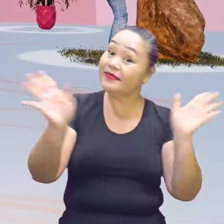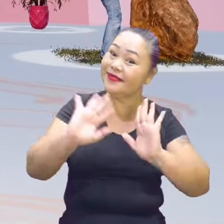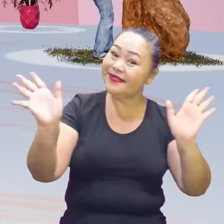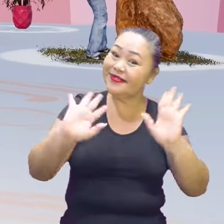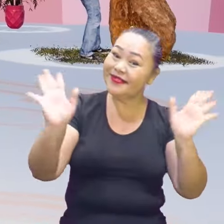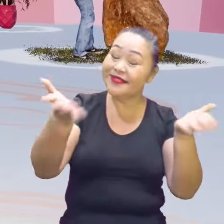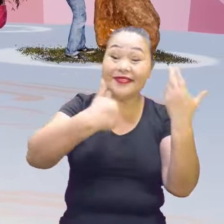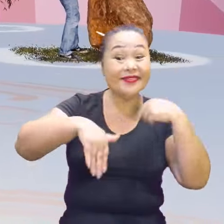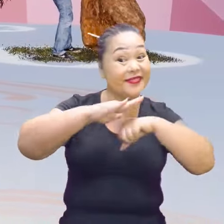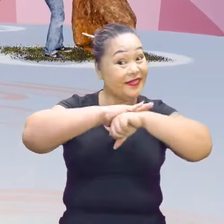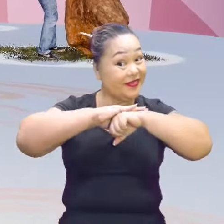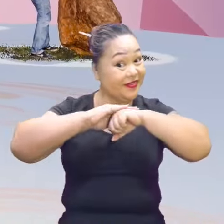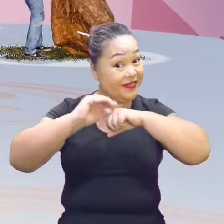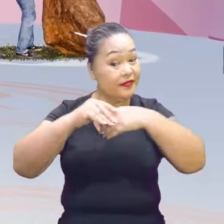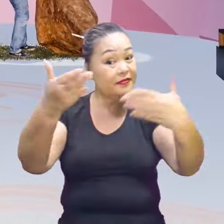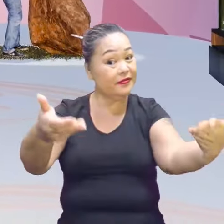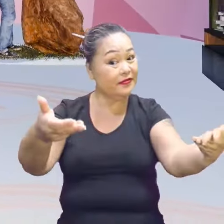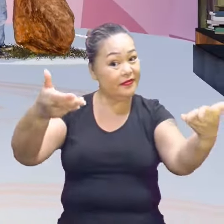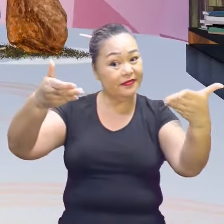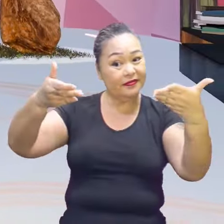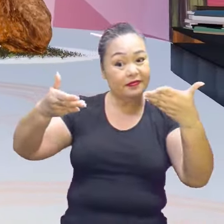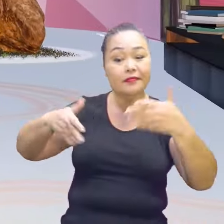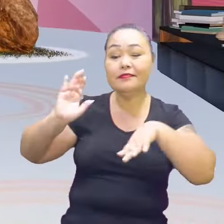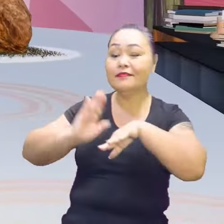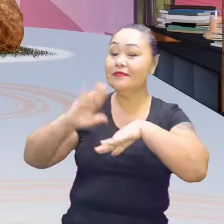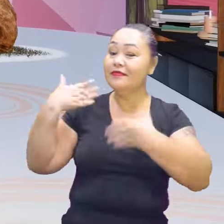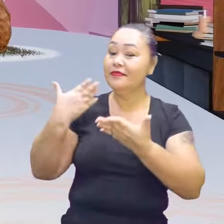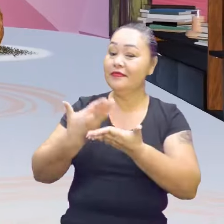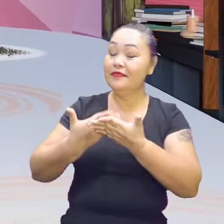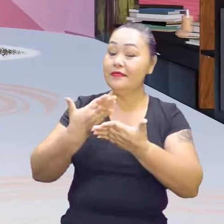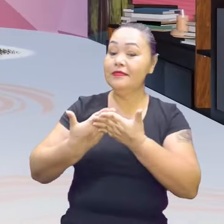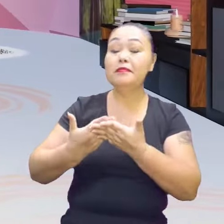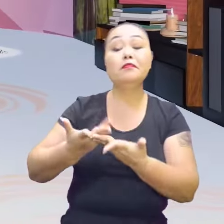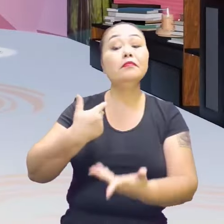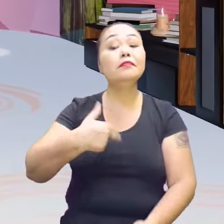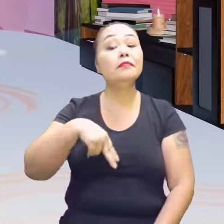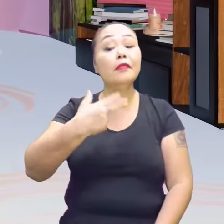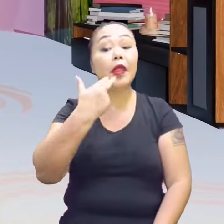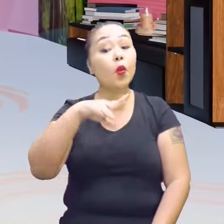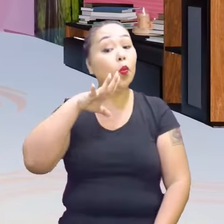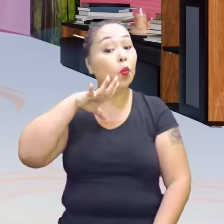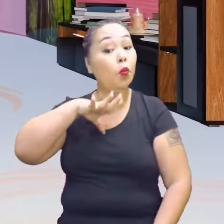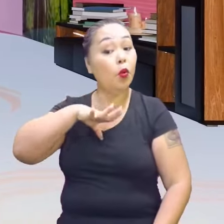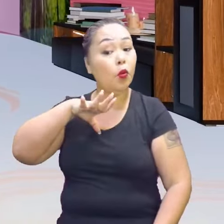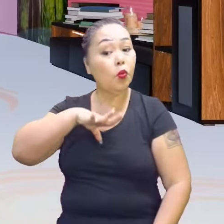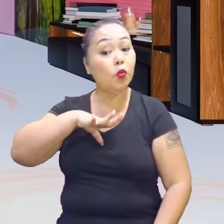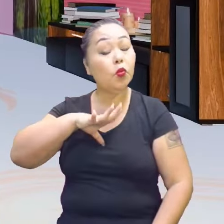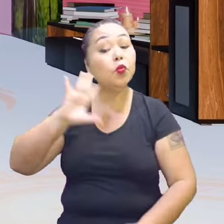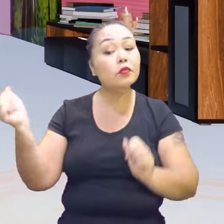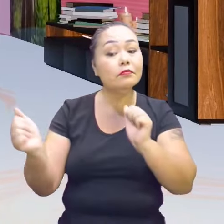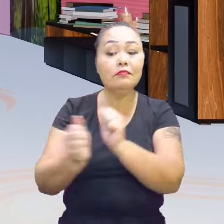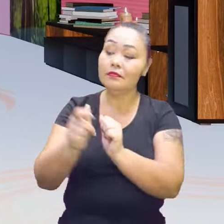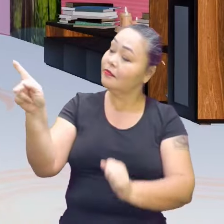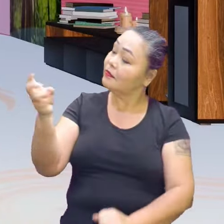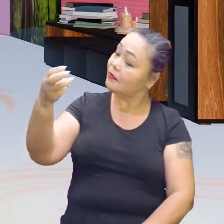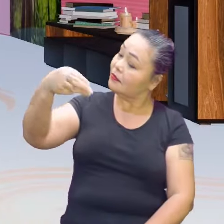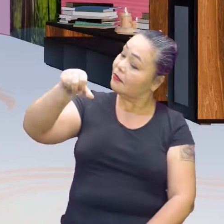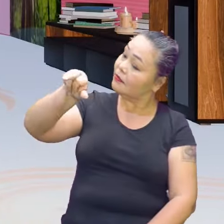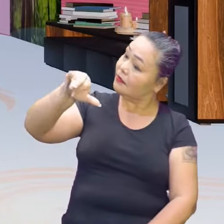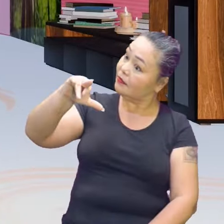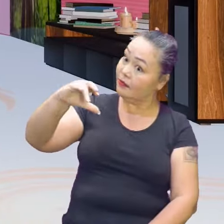Olá, amadinhos! Sejam bem-vindos a mais uma aula de língua portuguesa. Conosco, professora